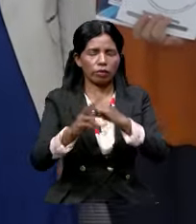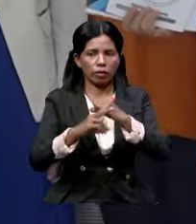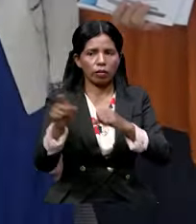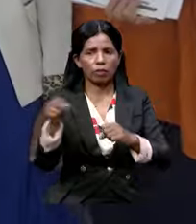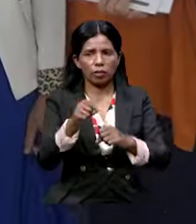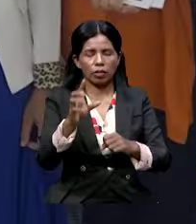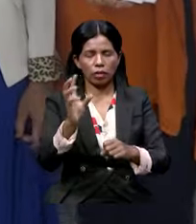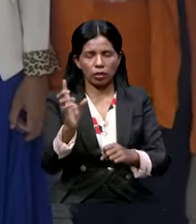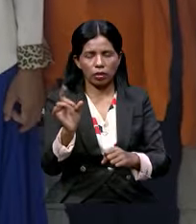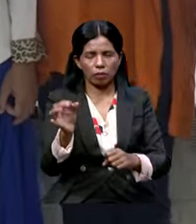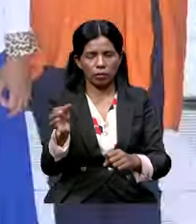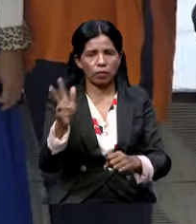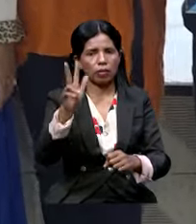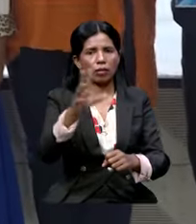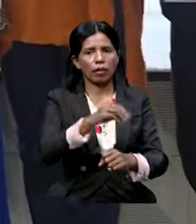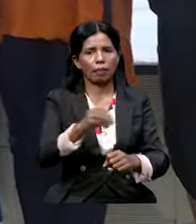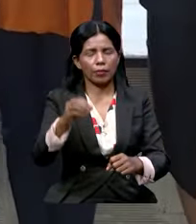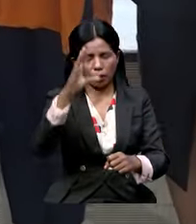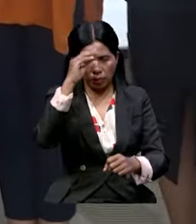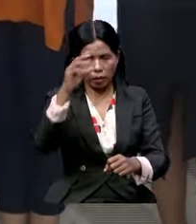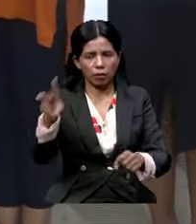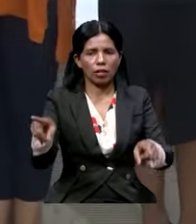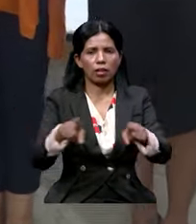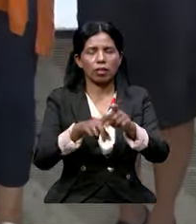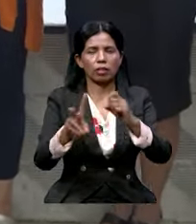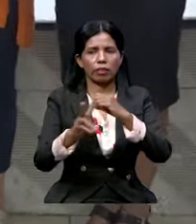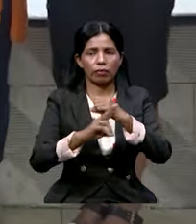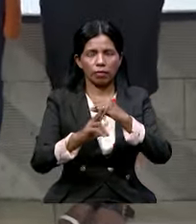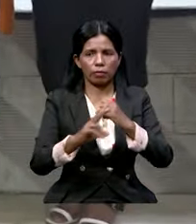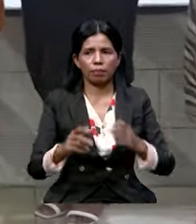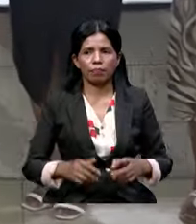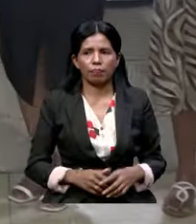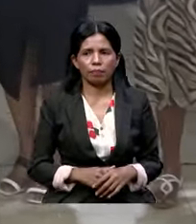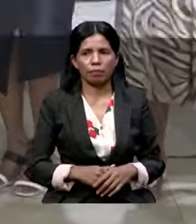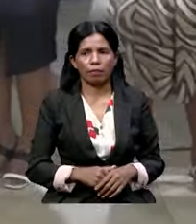resintolu no porcento hitu mane mak sai hanesan vítima. Adere tu Ximenes, Luciano Amaral, GMN.